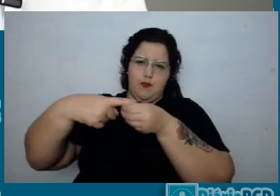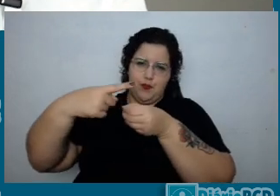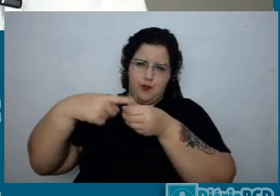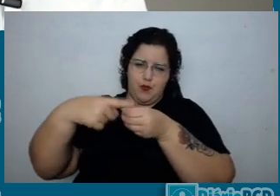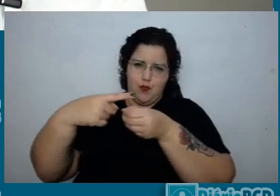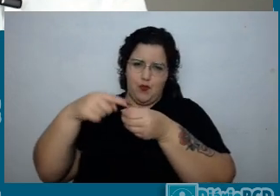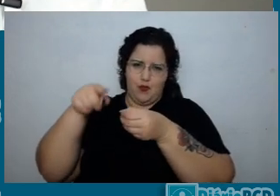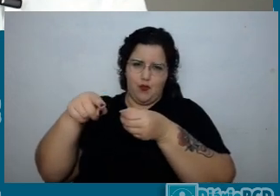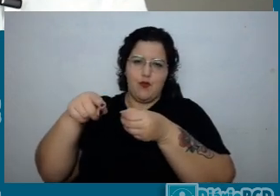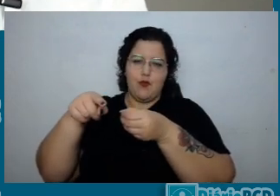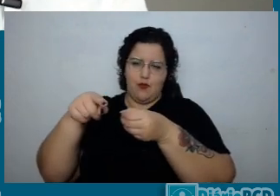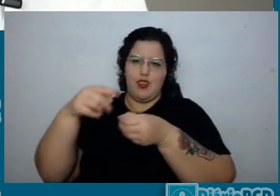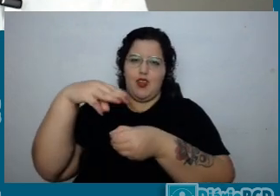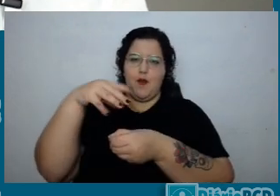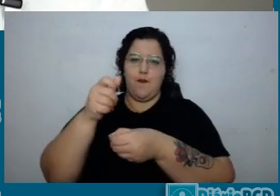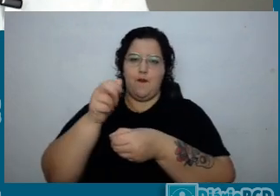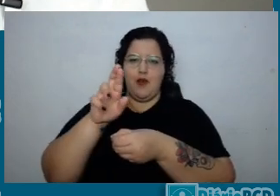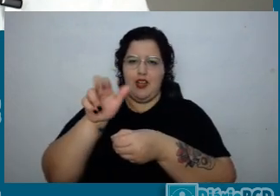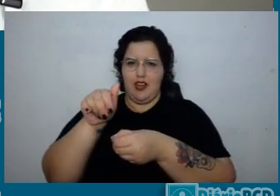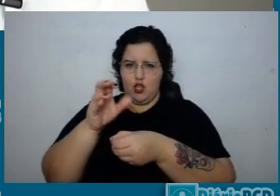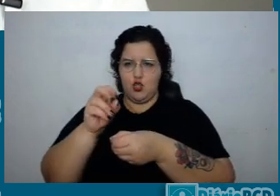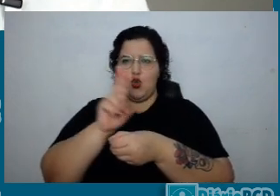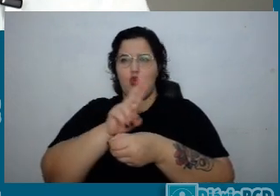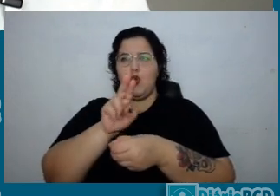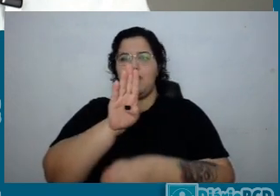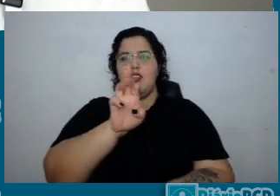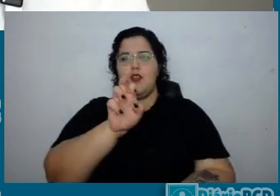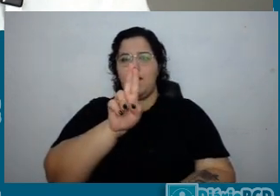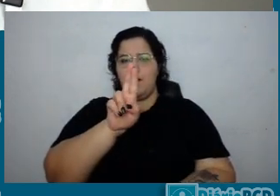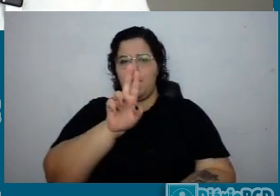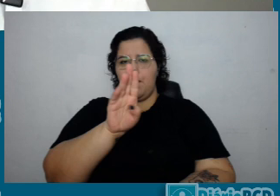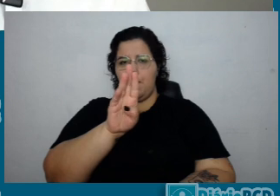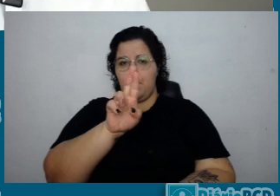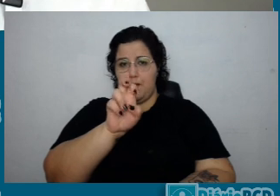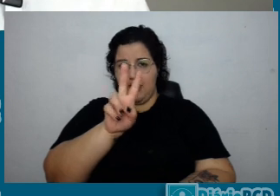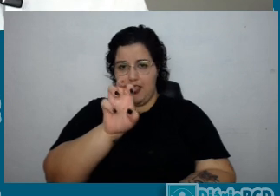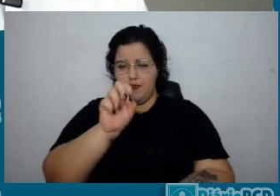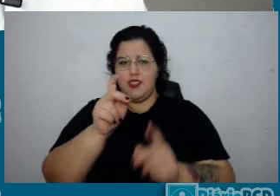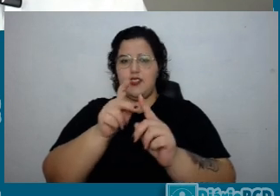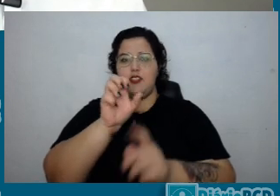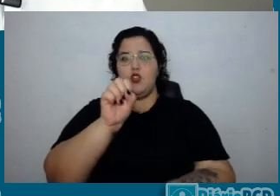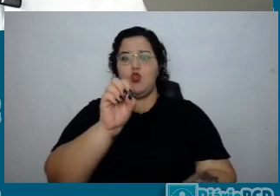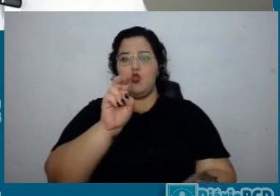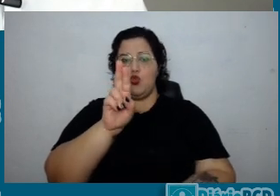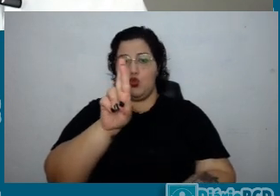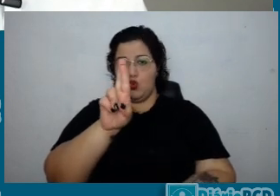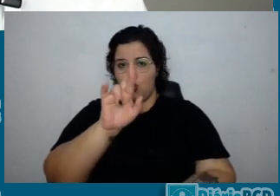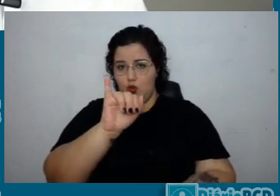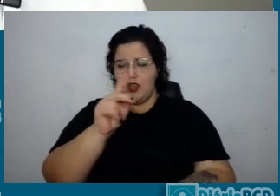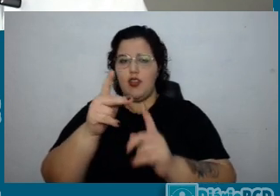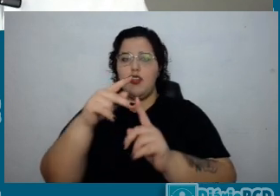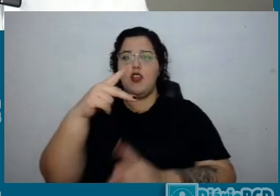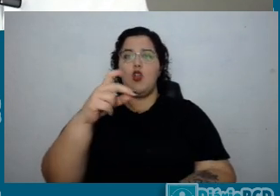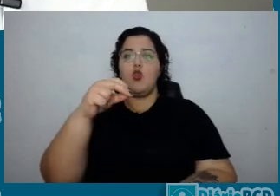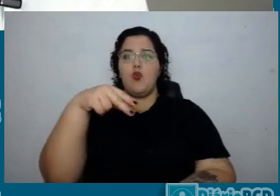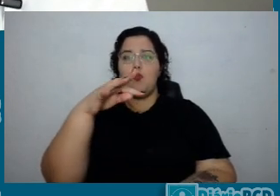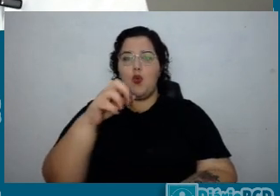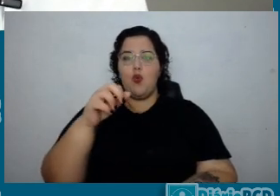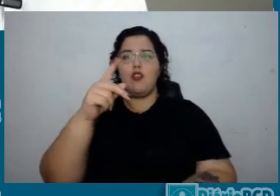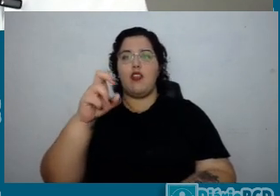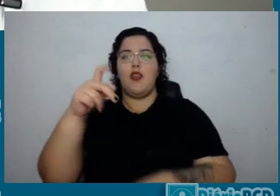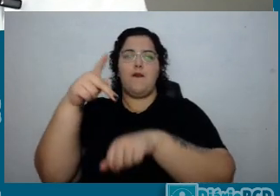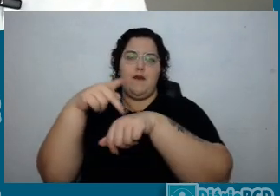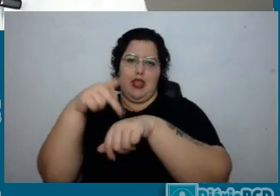município já estivemos em Breves, em Soure e também em Ponta de Pedra, né, e queremos